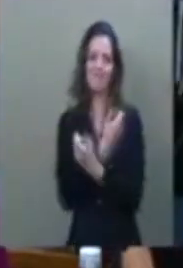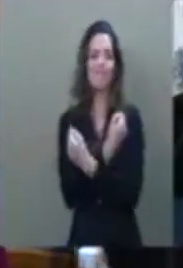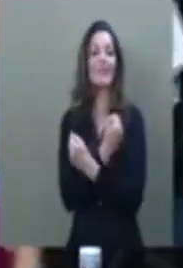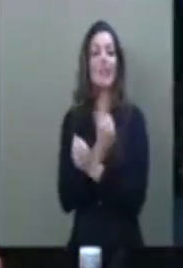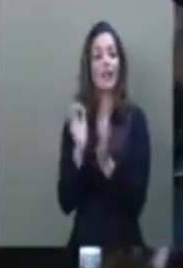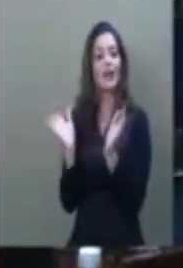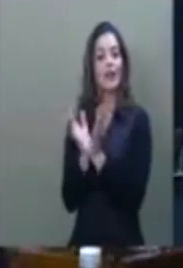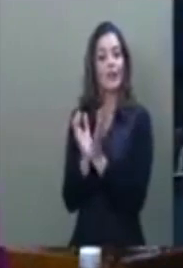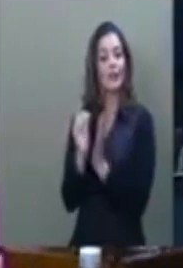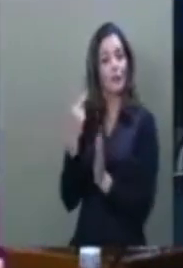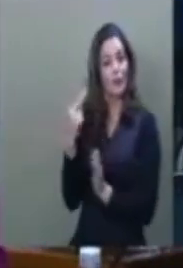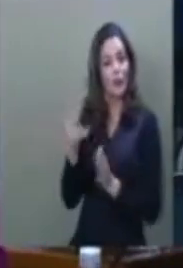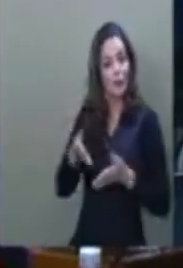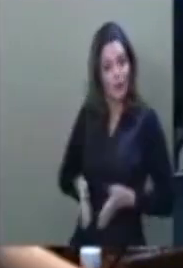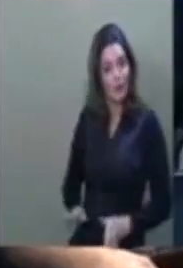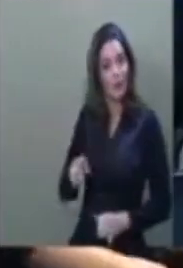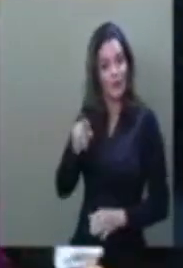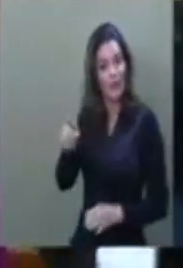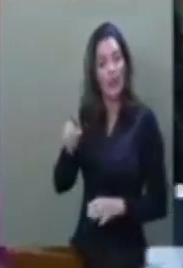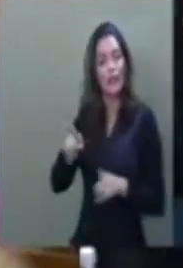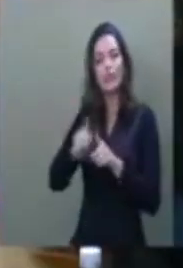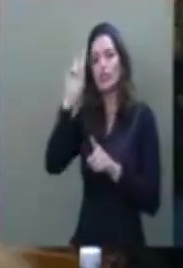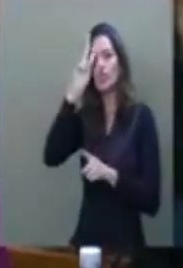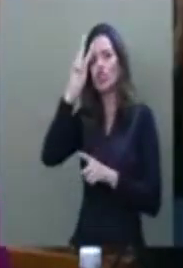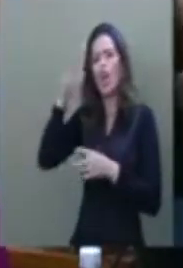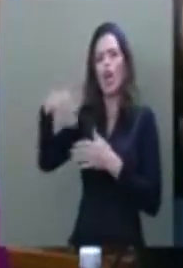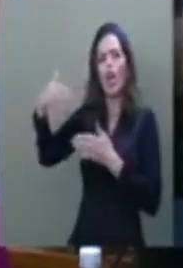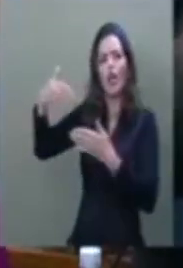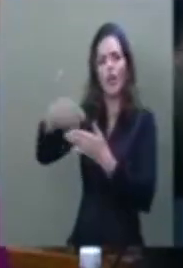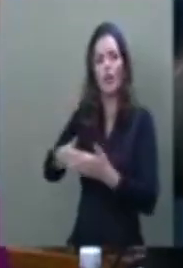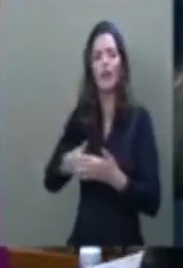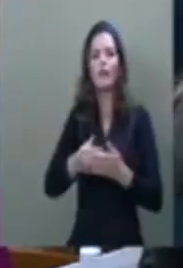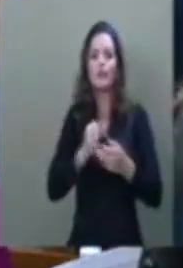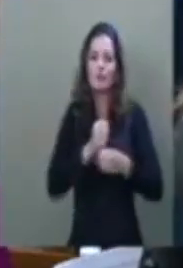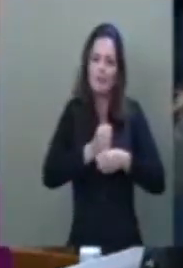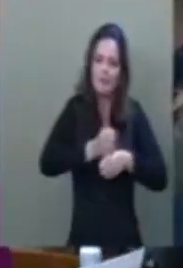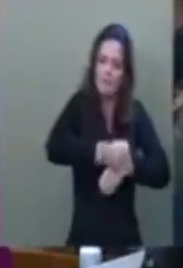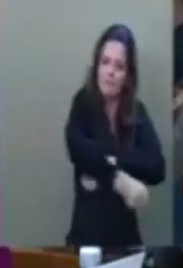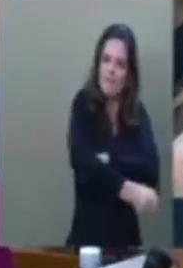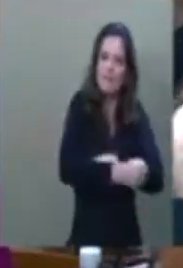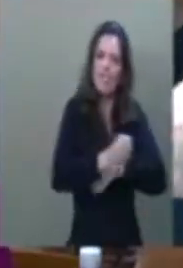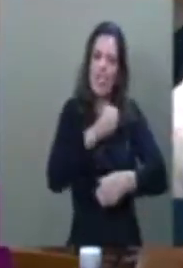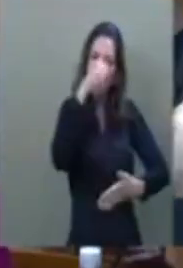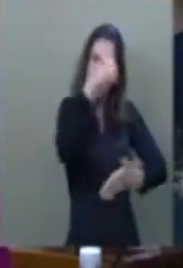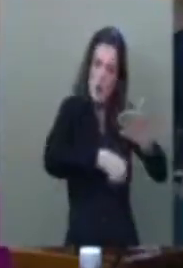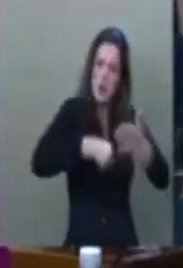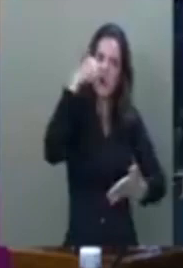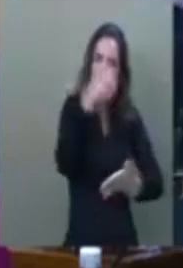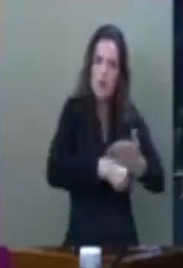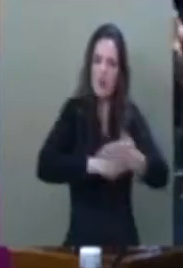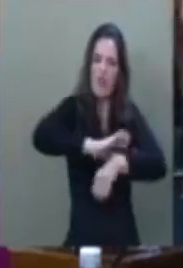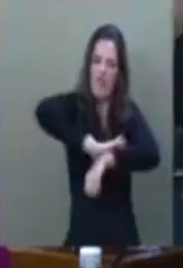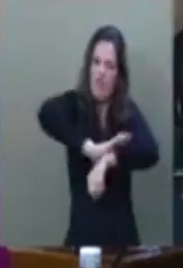e nos deixou um legado de dedicação profissional e de luta no combate